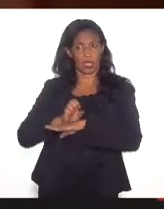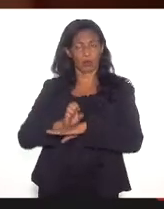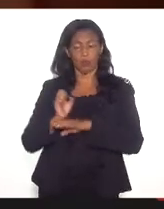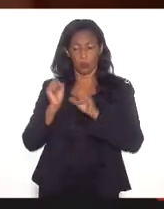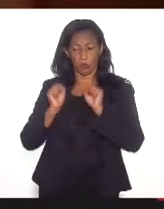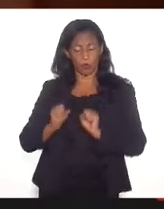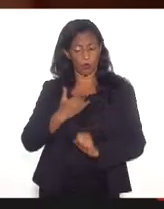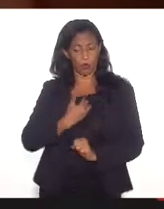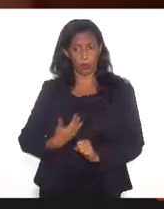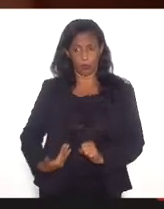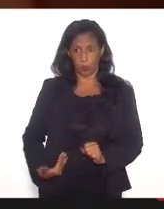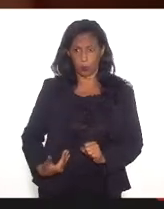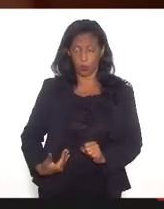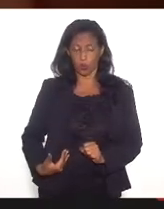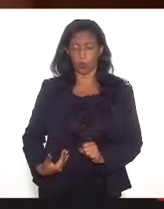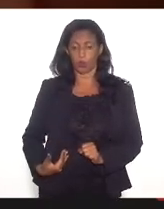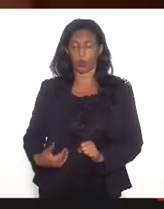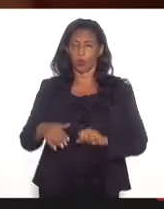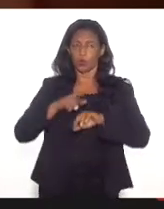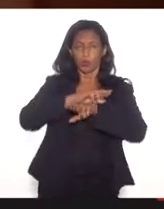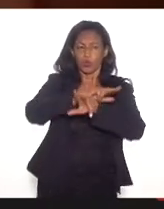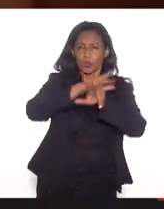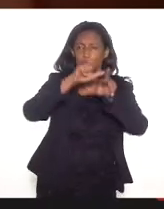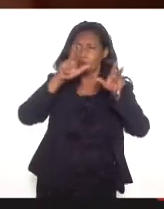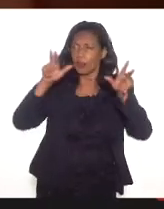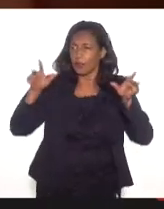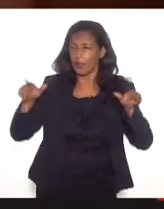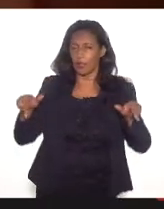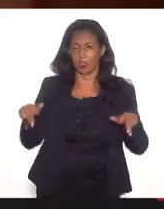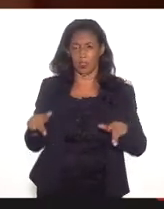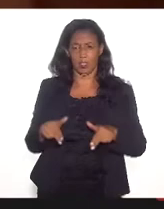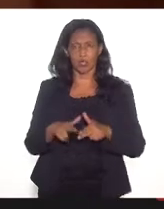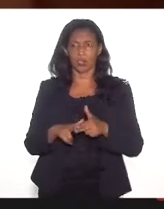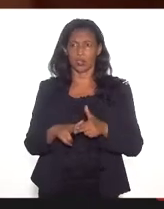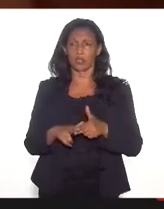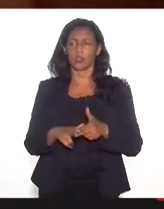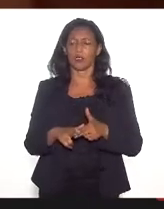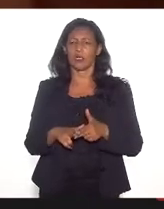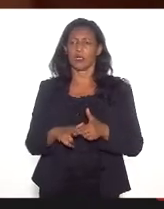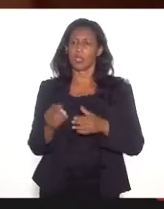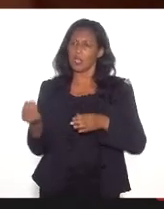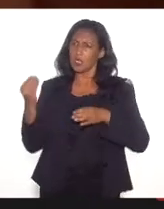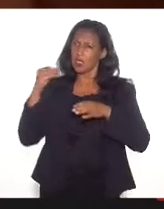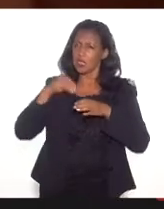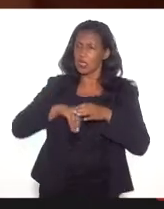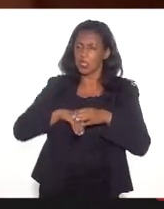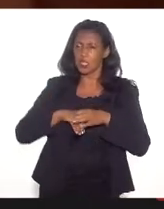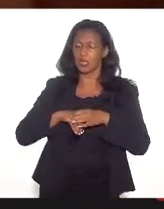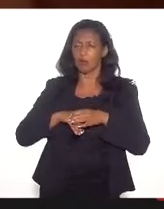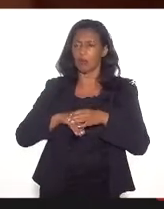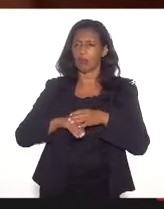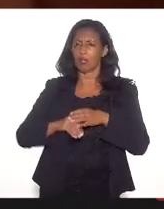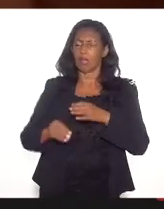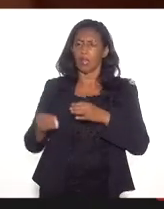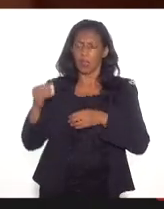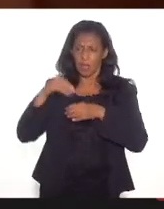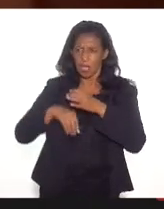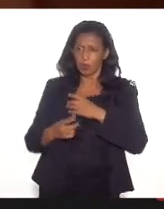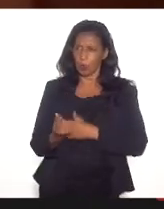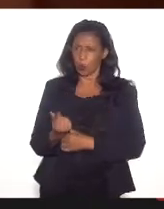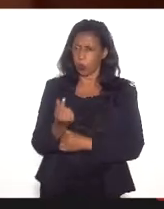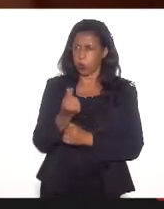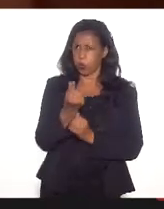poder público constituído nas suas diferentes esferas, insira na execução do orçamento público,